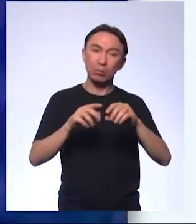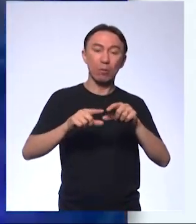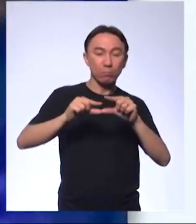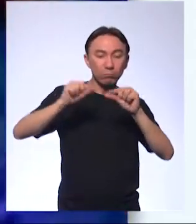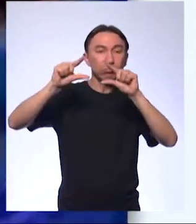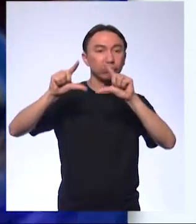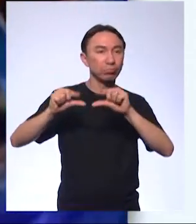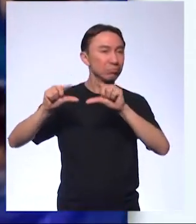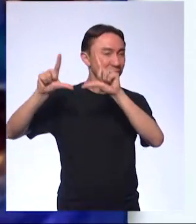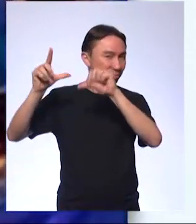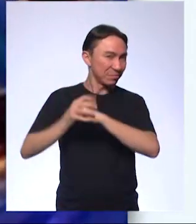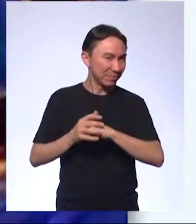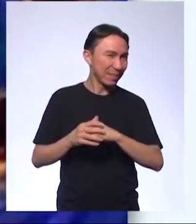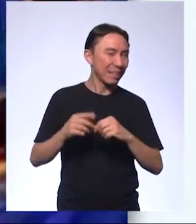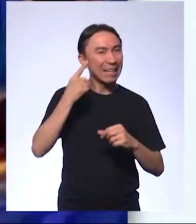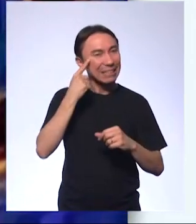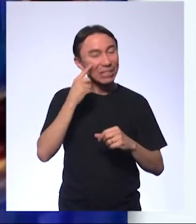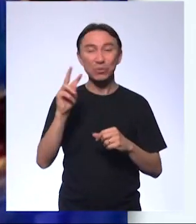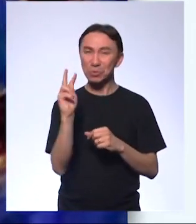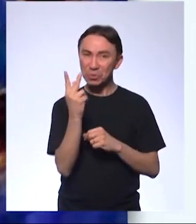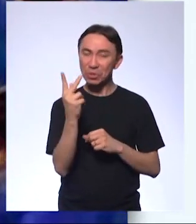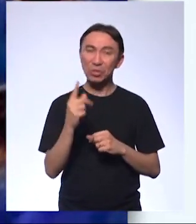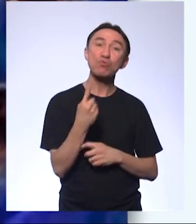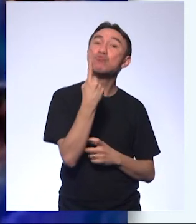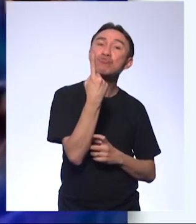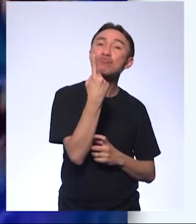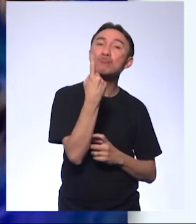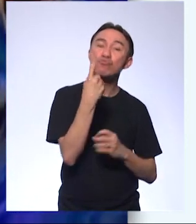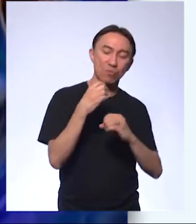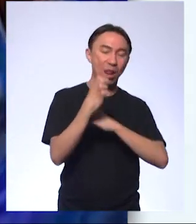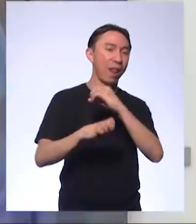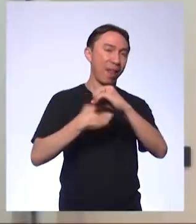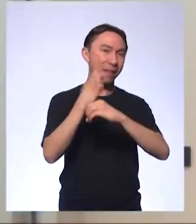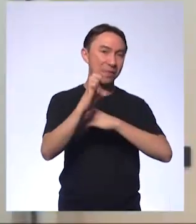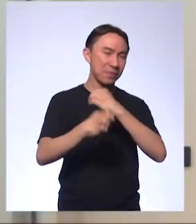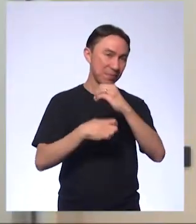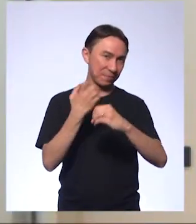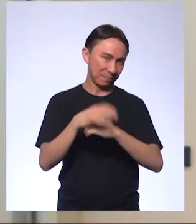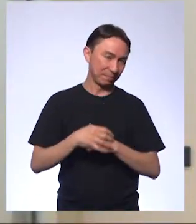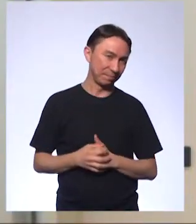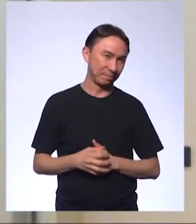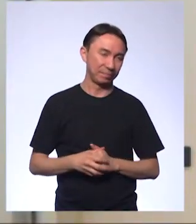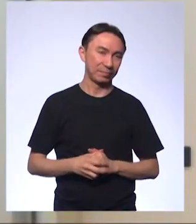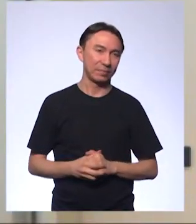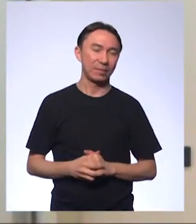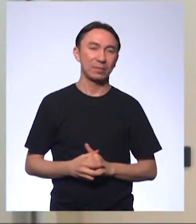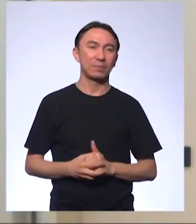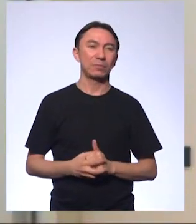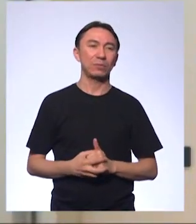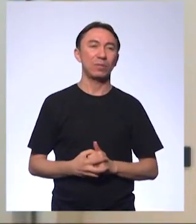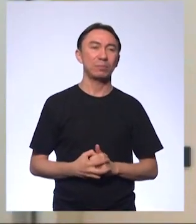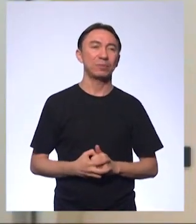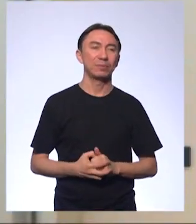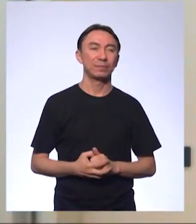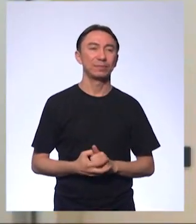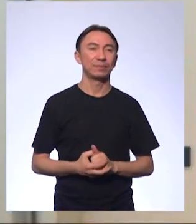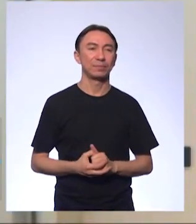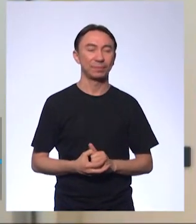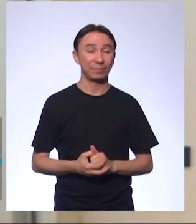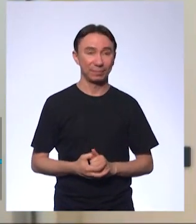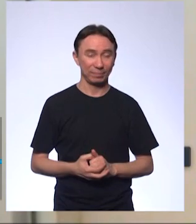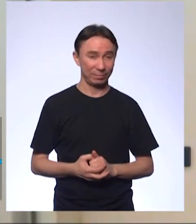núcleo é mais atraído por ele do que um elétron distante. Esse raciocínio levou Bohr a concluir que deveriam existir camadas ou níveis de energia.